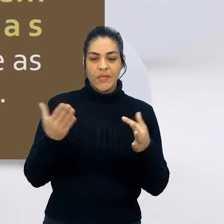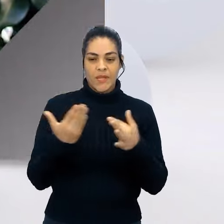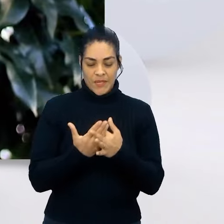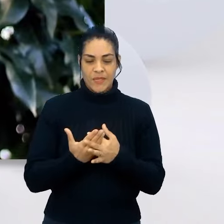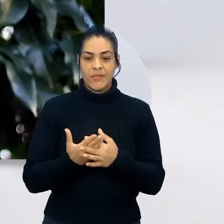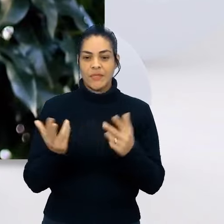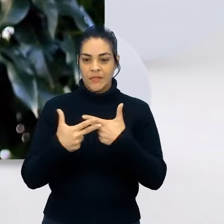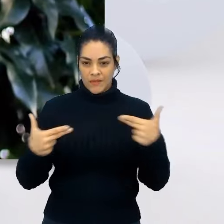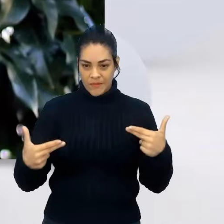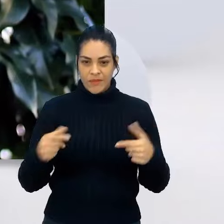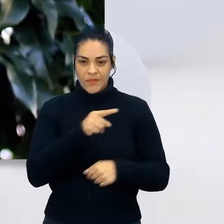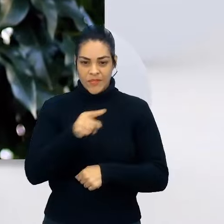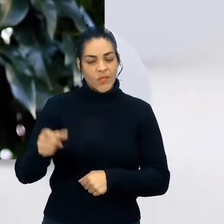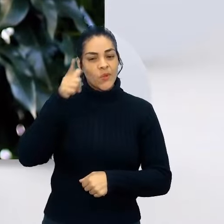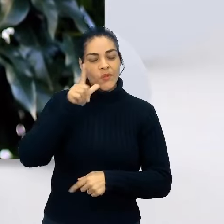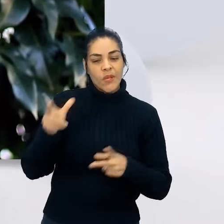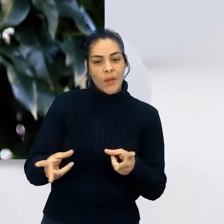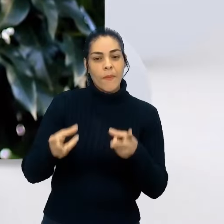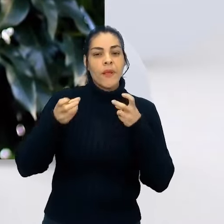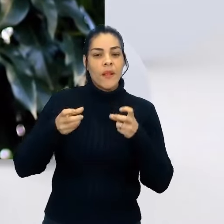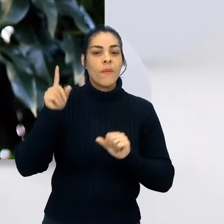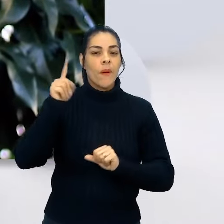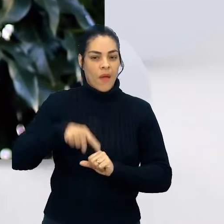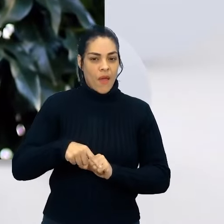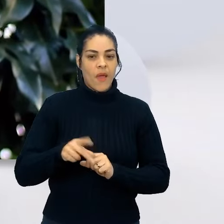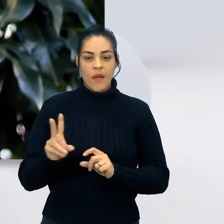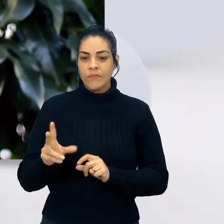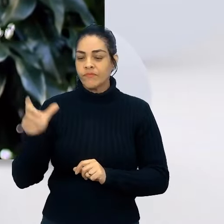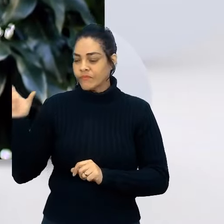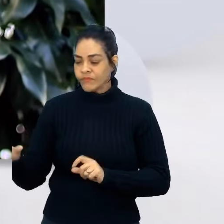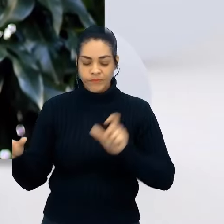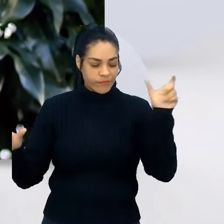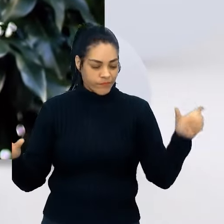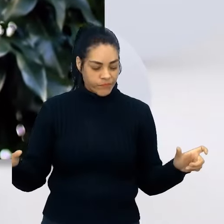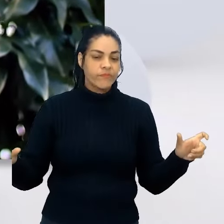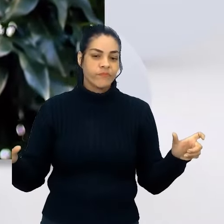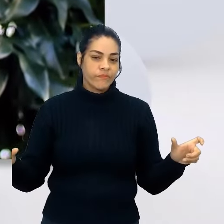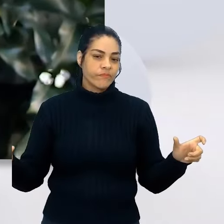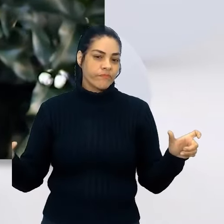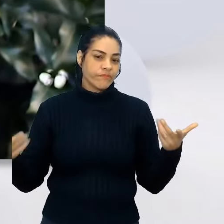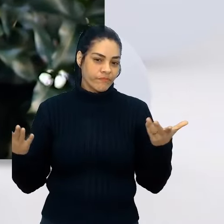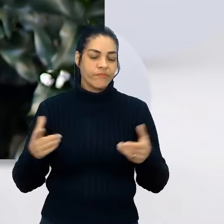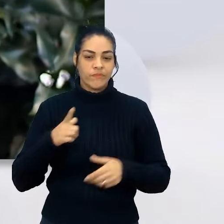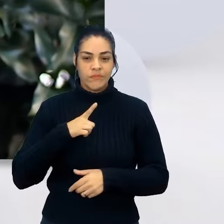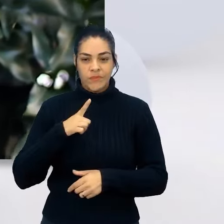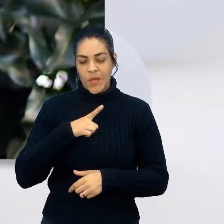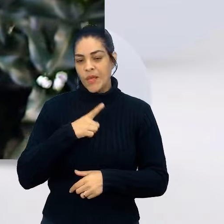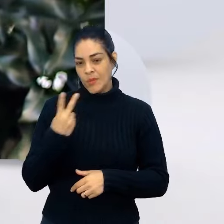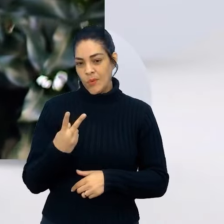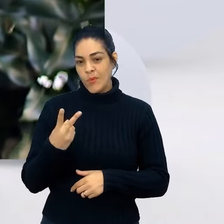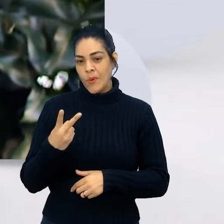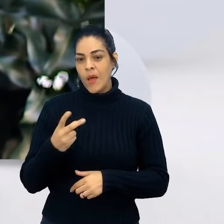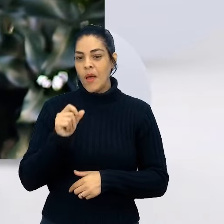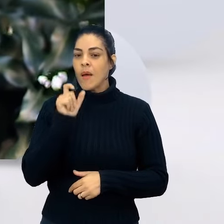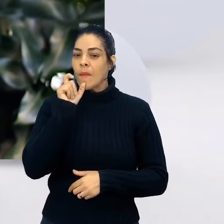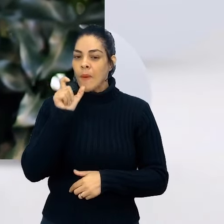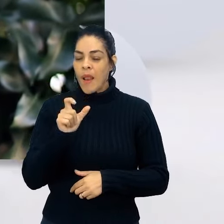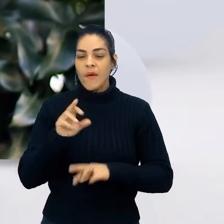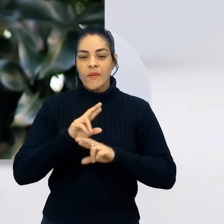componentes. Então, vocês conseguem perceber o quanto a conservação é menos rigorosa, vamos dizer assim? Na conservação, a gente vê